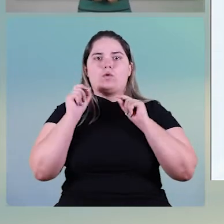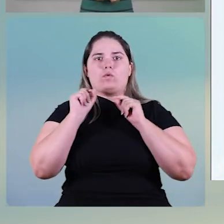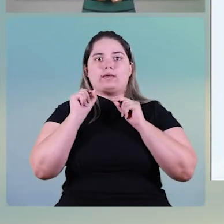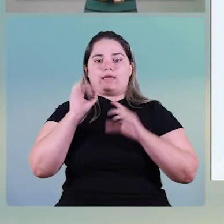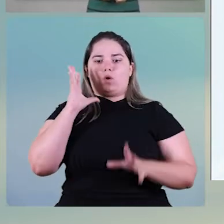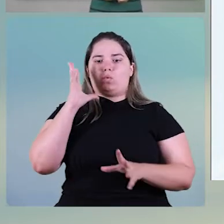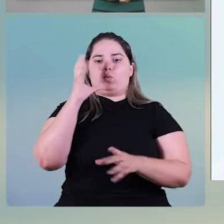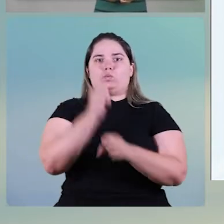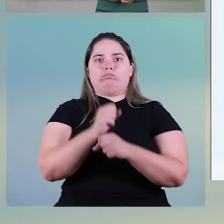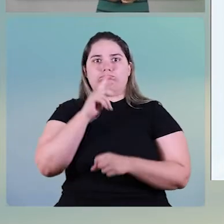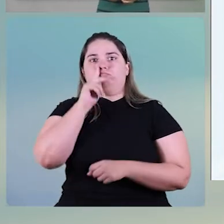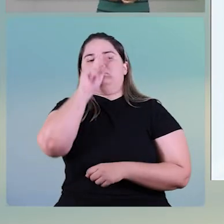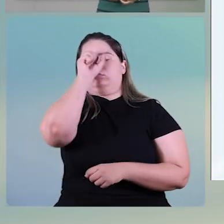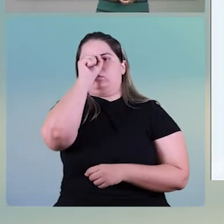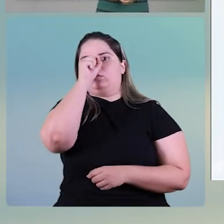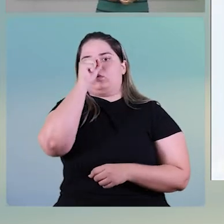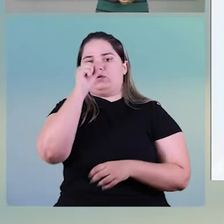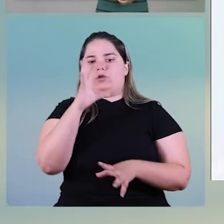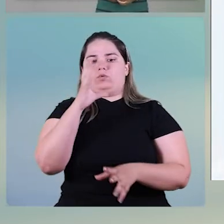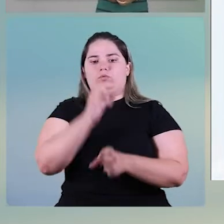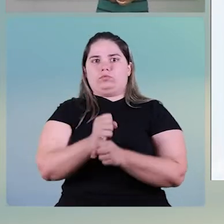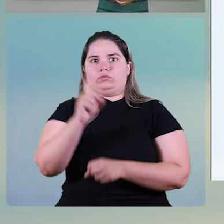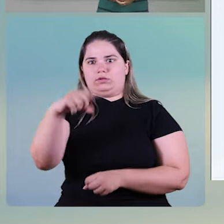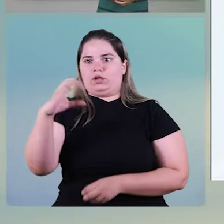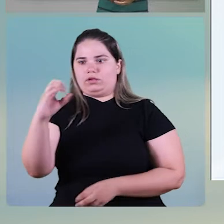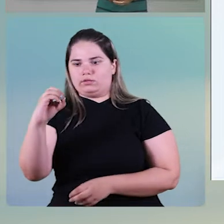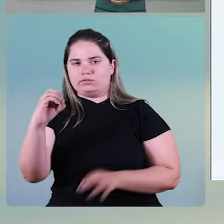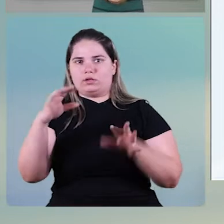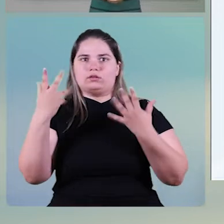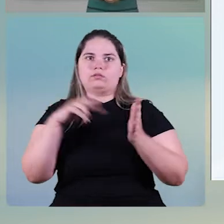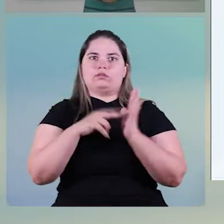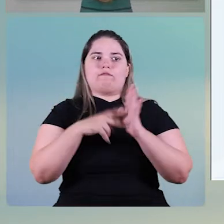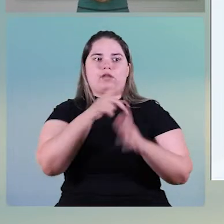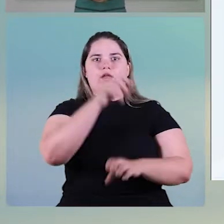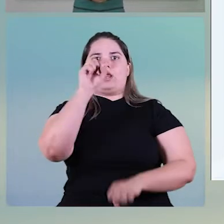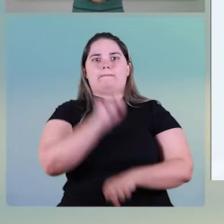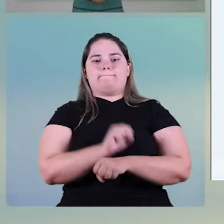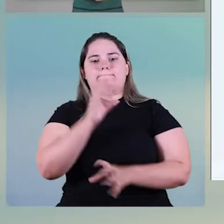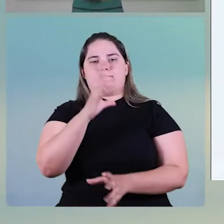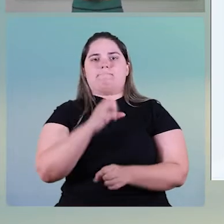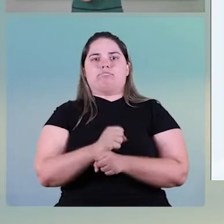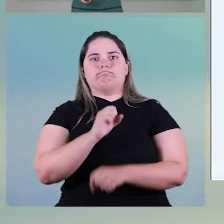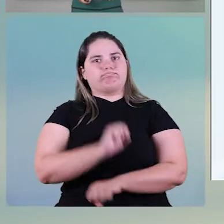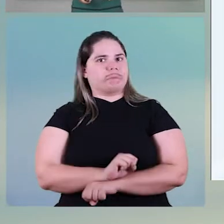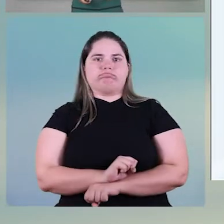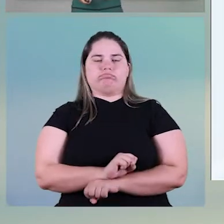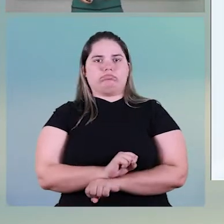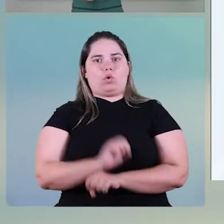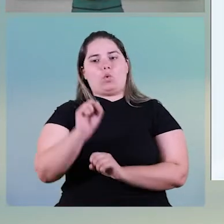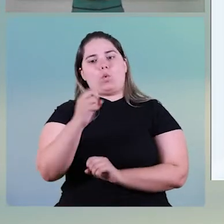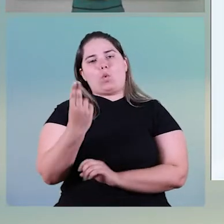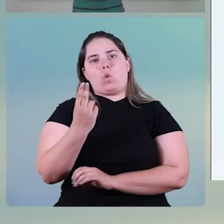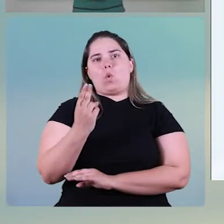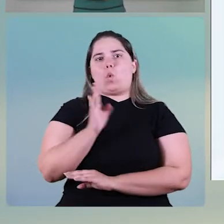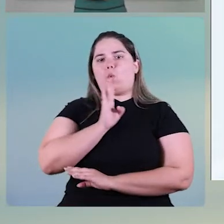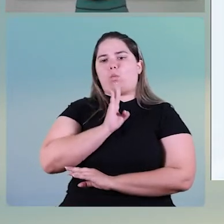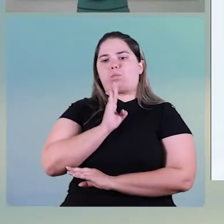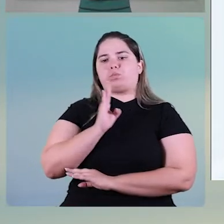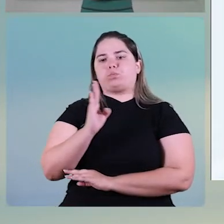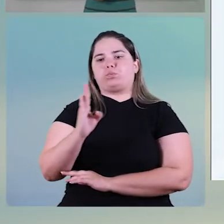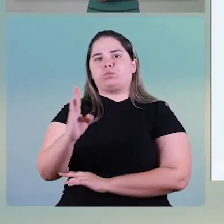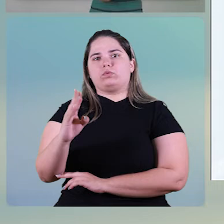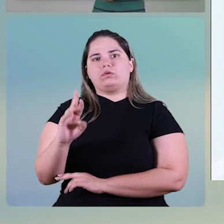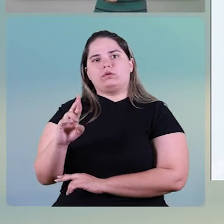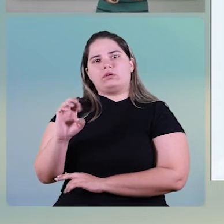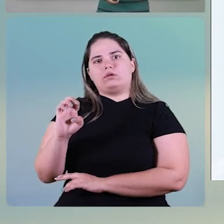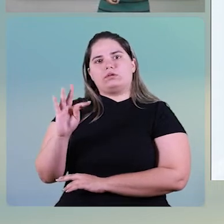corpo obrigatoriamente vai estar em repouso ou em movimento retilíneo uniforme. O que